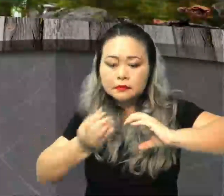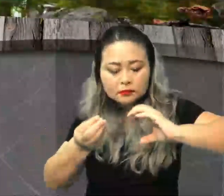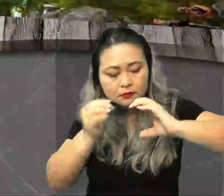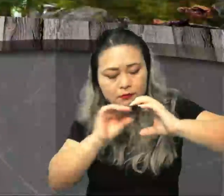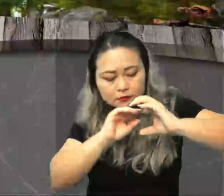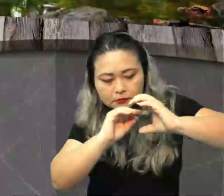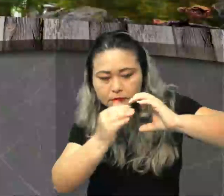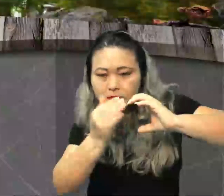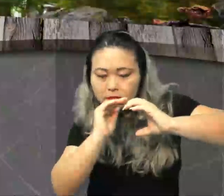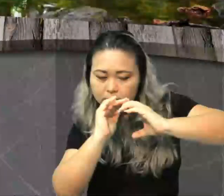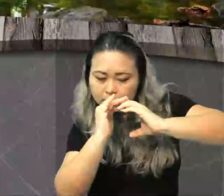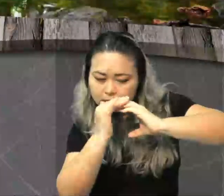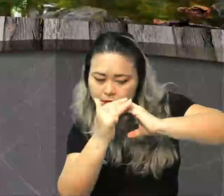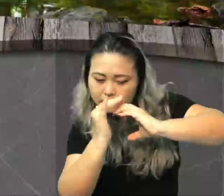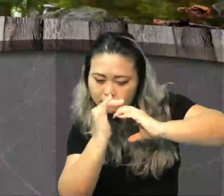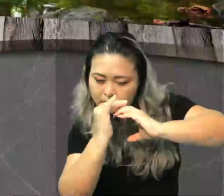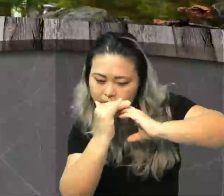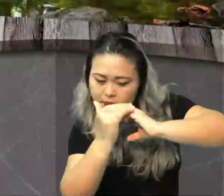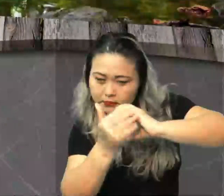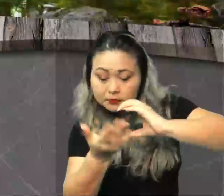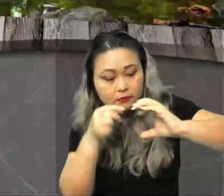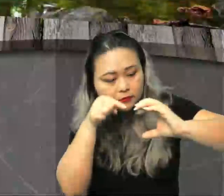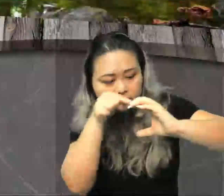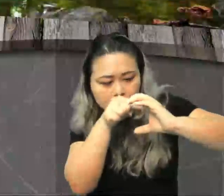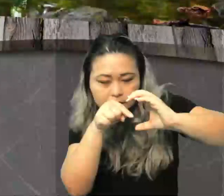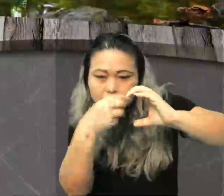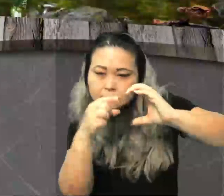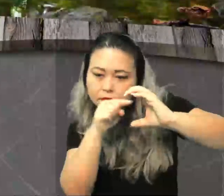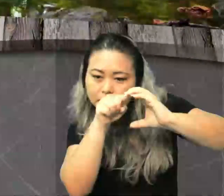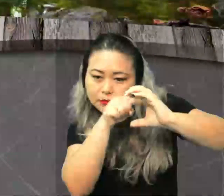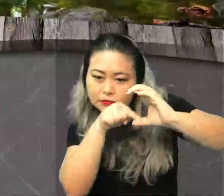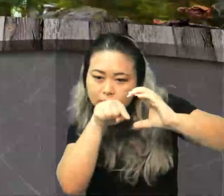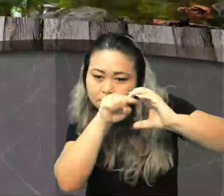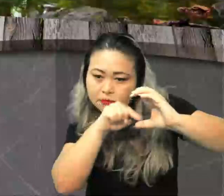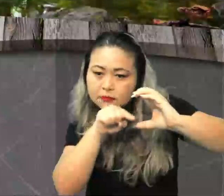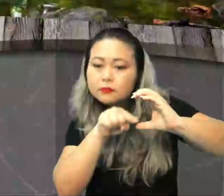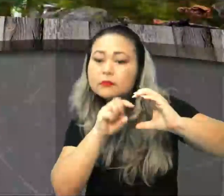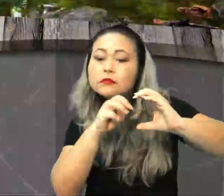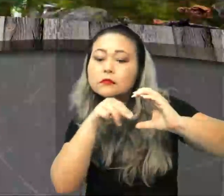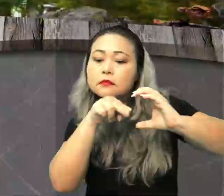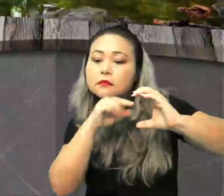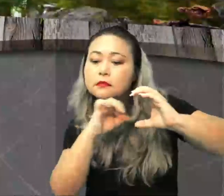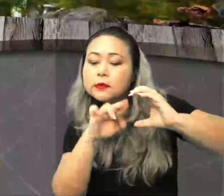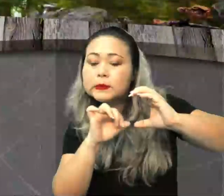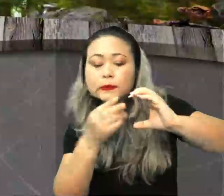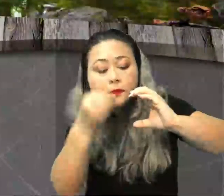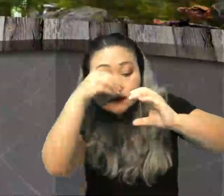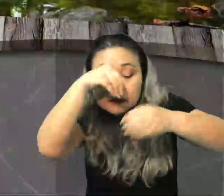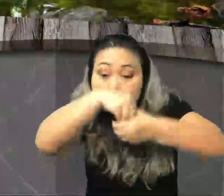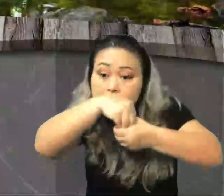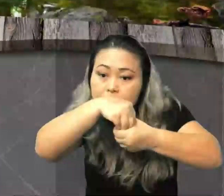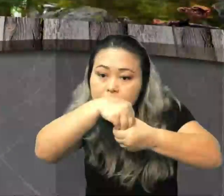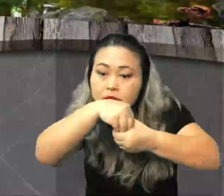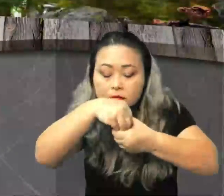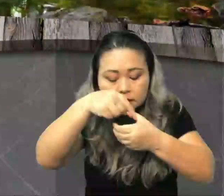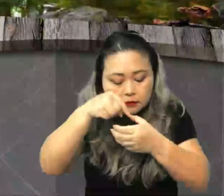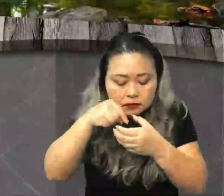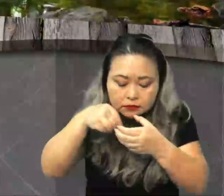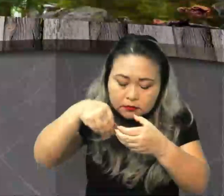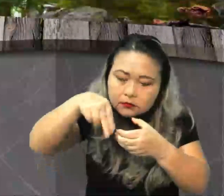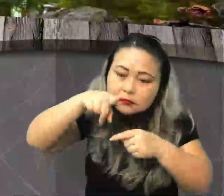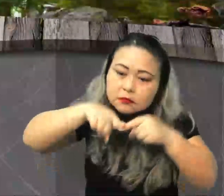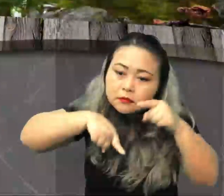citoplasma e você vai ter um núcleo. Por que você tem um núcleo? Porque no interior desse núcleo você tem